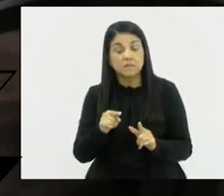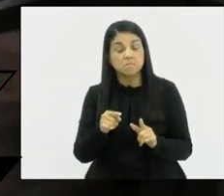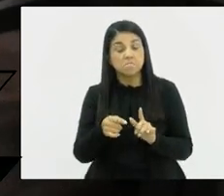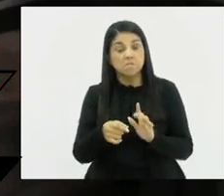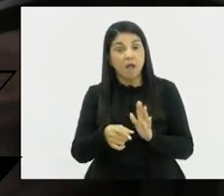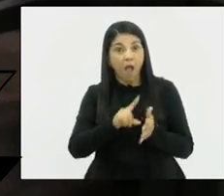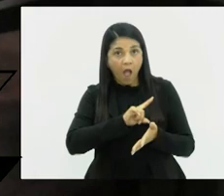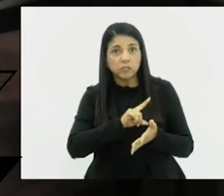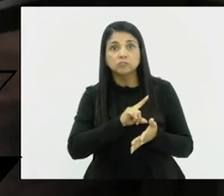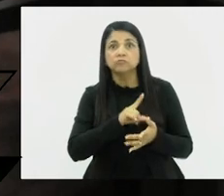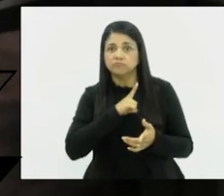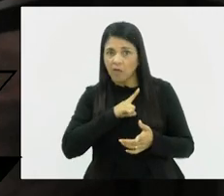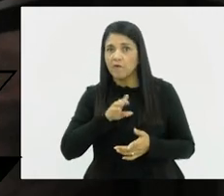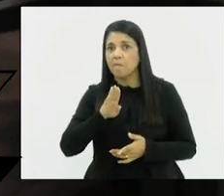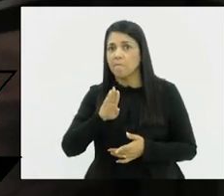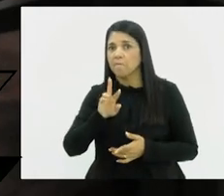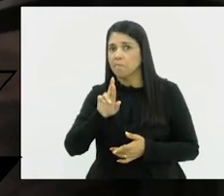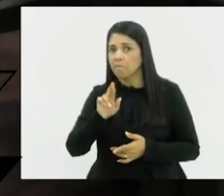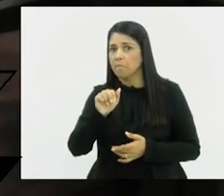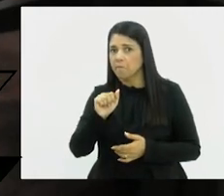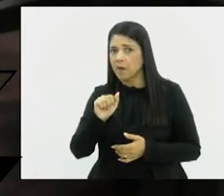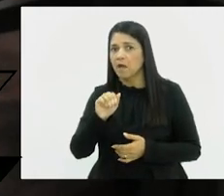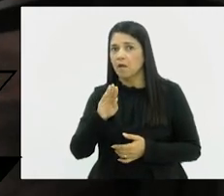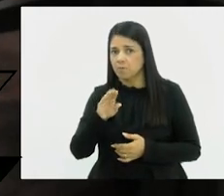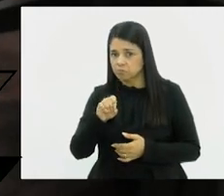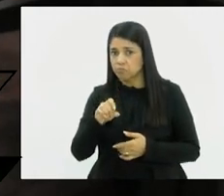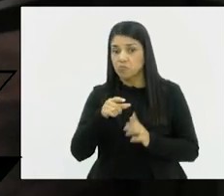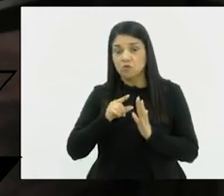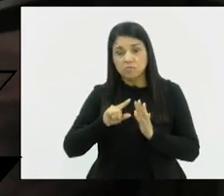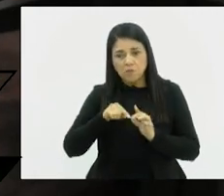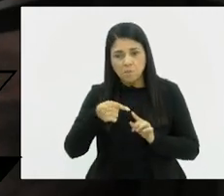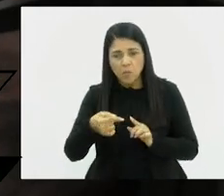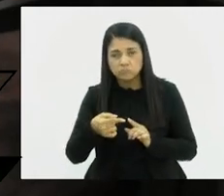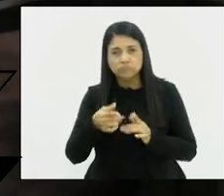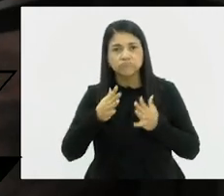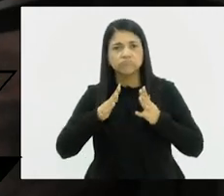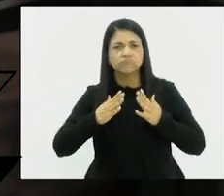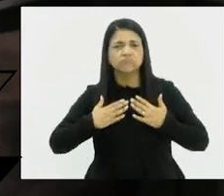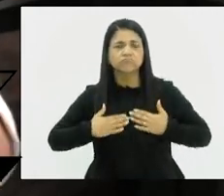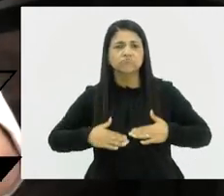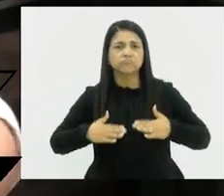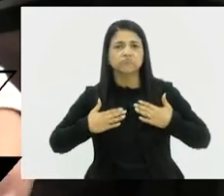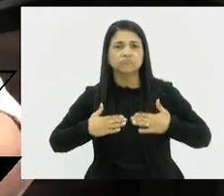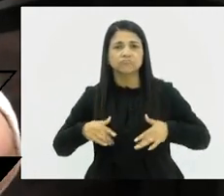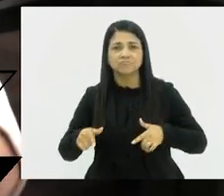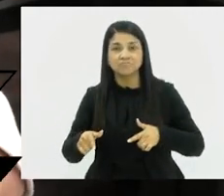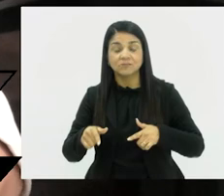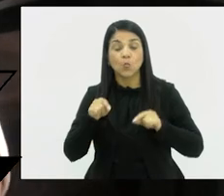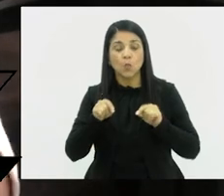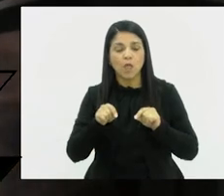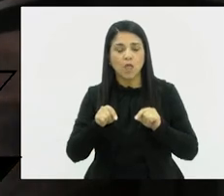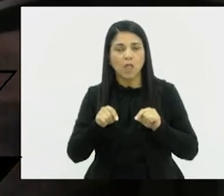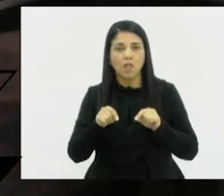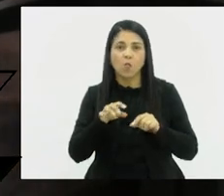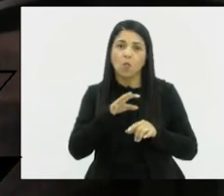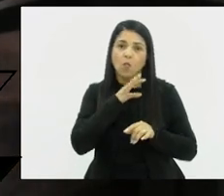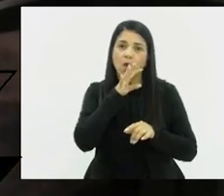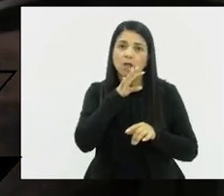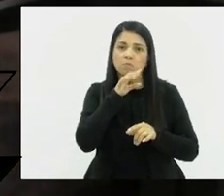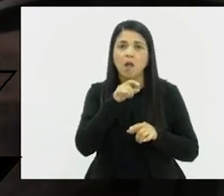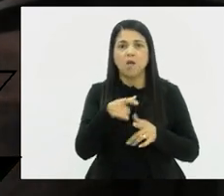verem que a forma com que o animal é tratado reflete diretamente na forma que ele vai tratar o ser